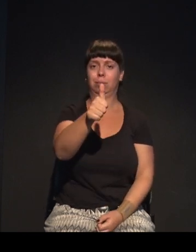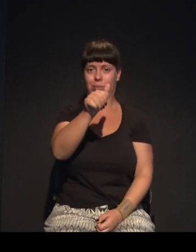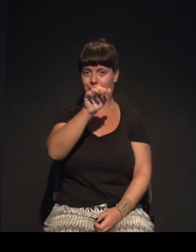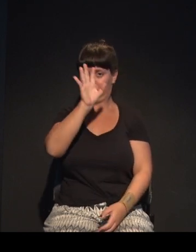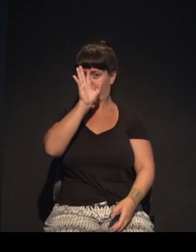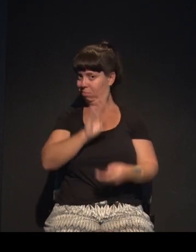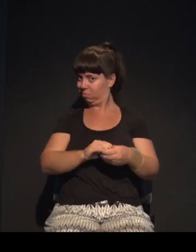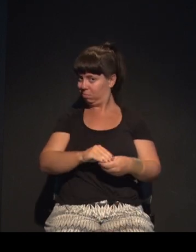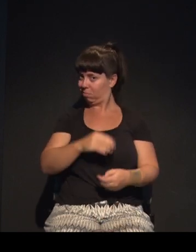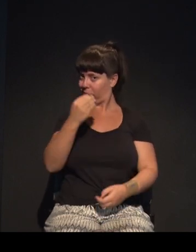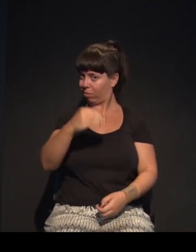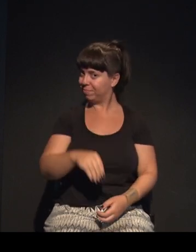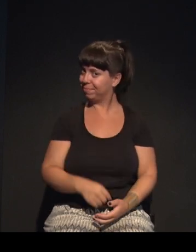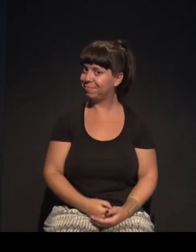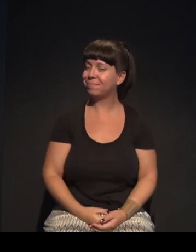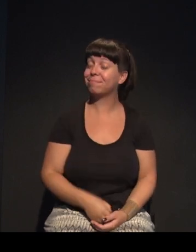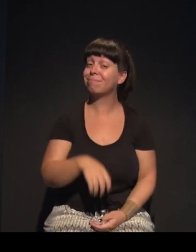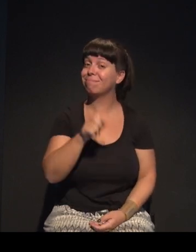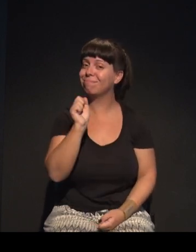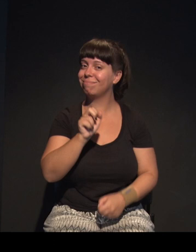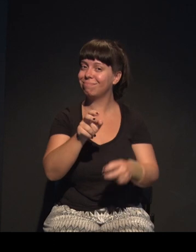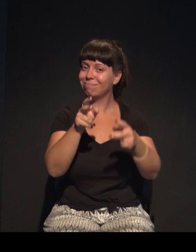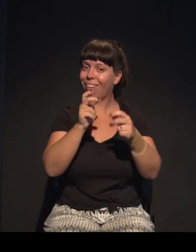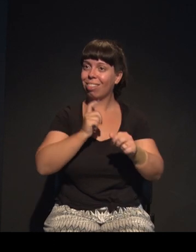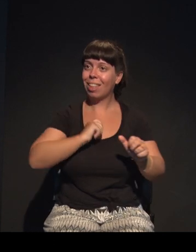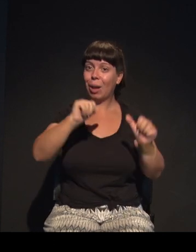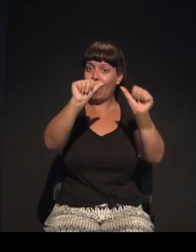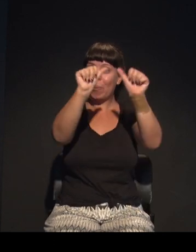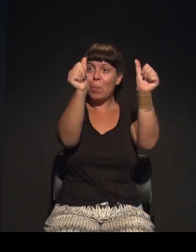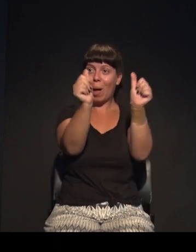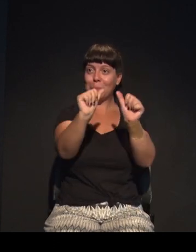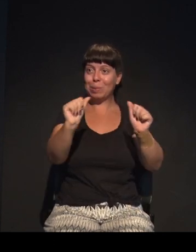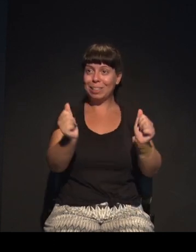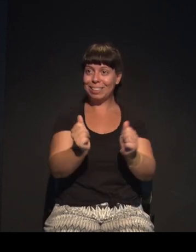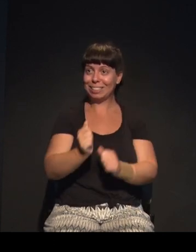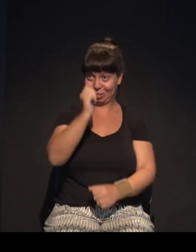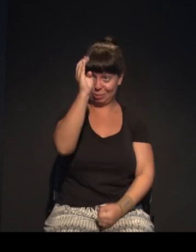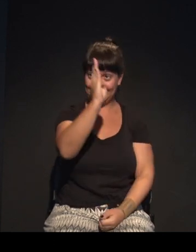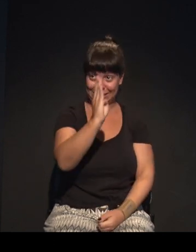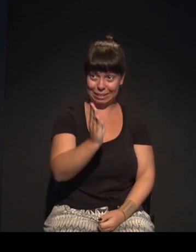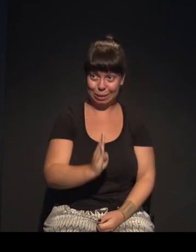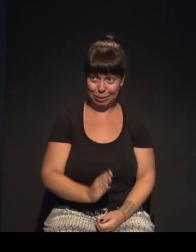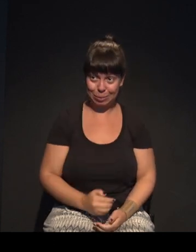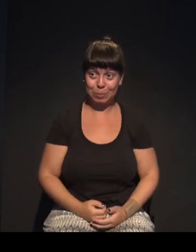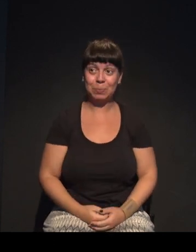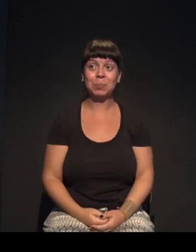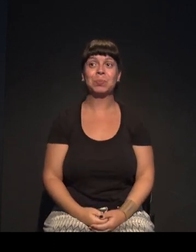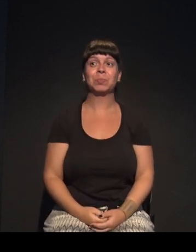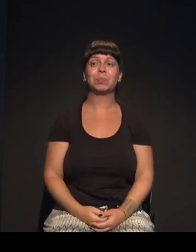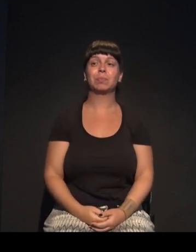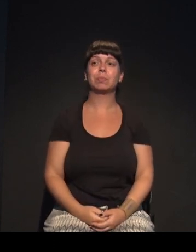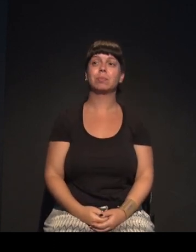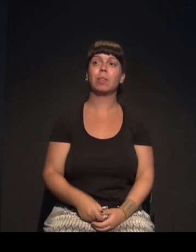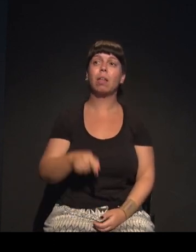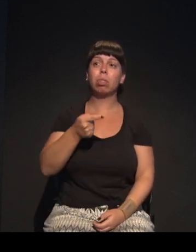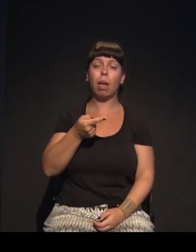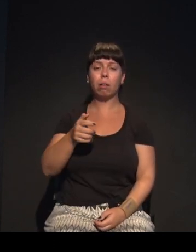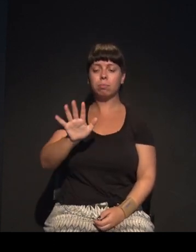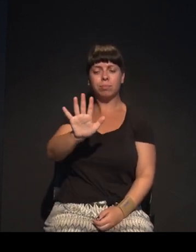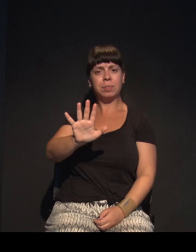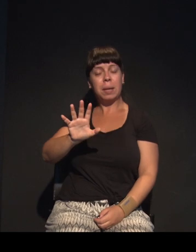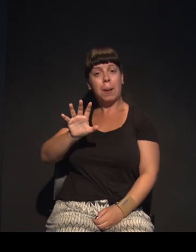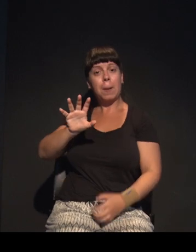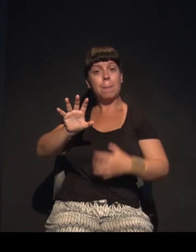aqui como vocês podem ver que tem gente tem um mapa do brasil e aí é aqui na bahia a gente